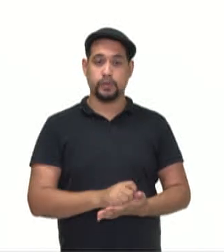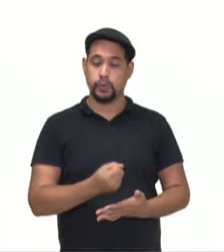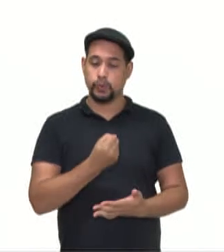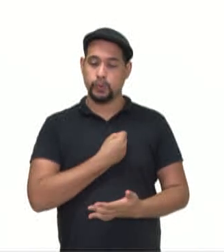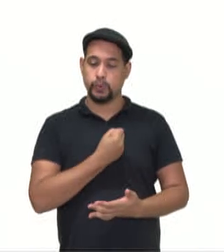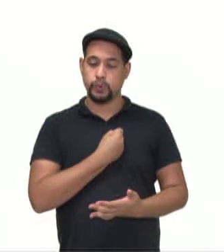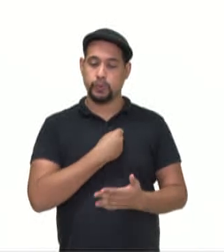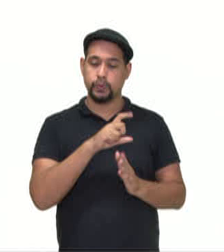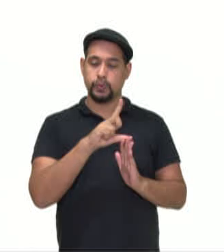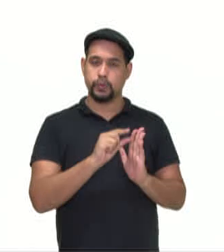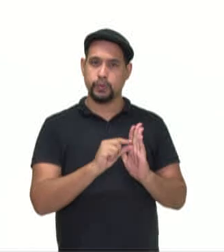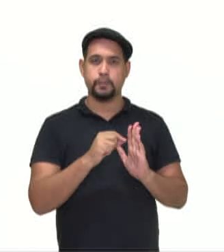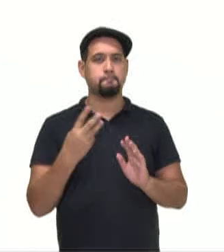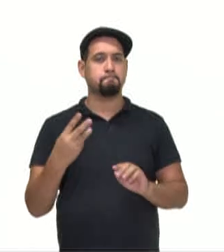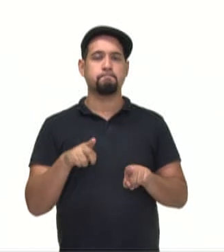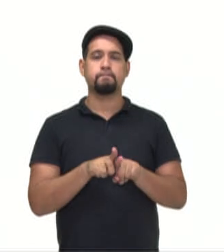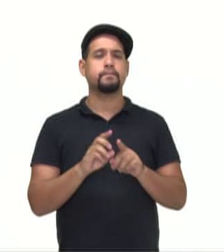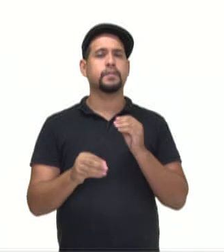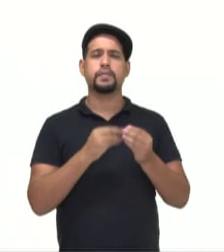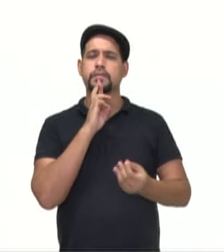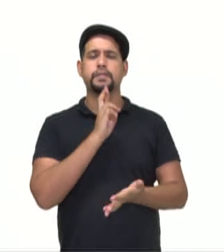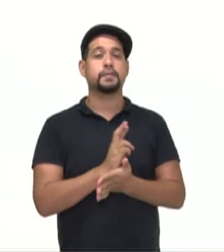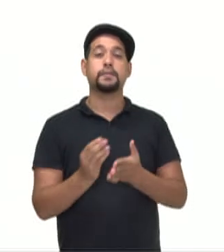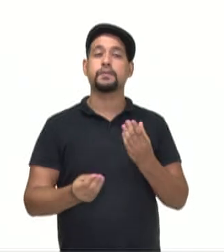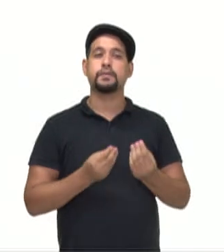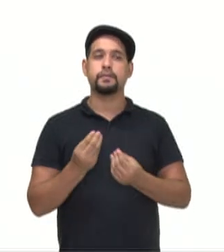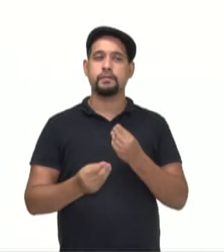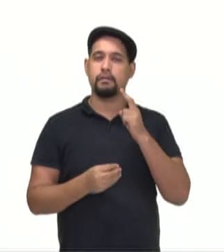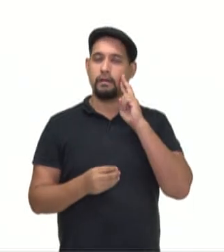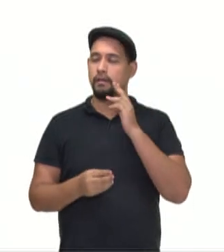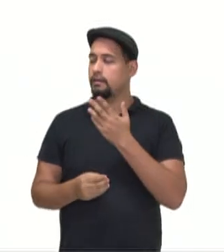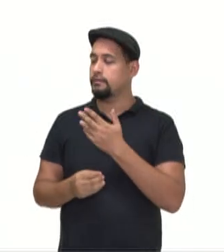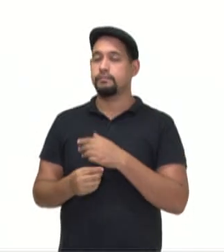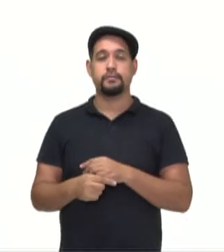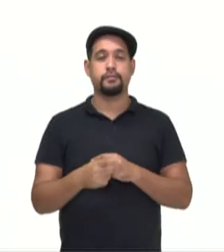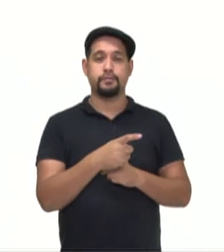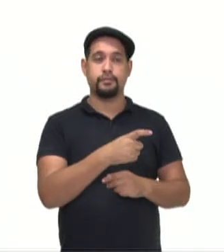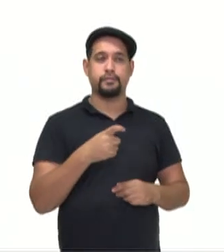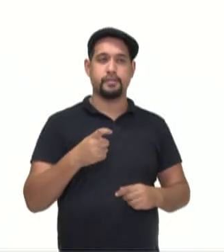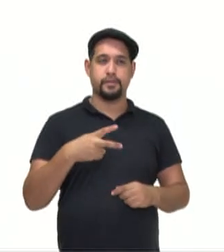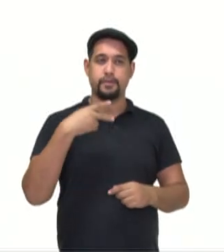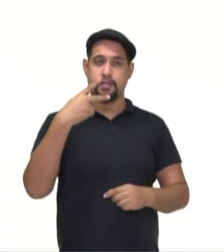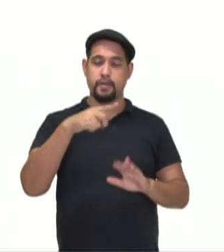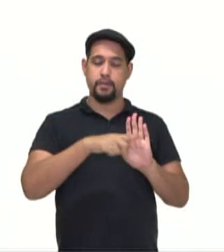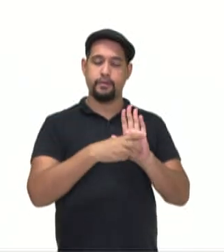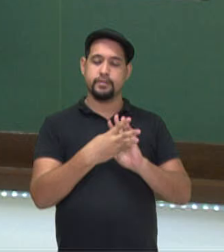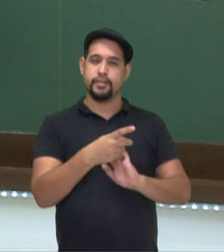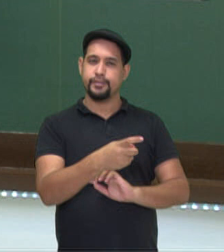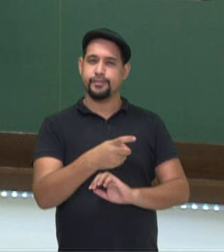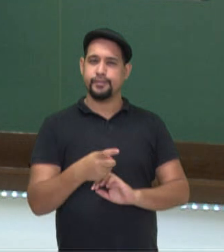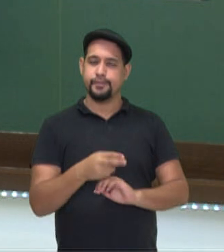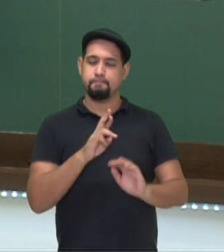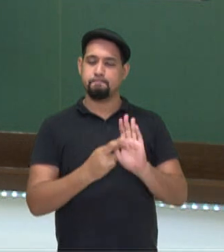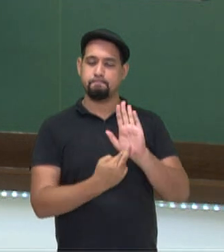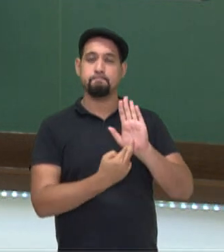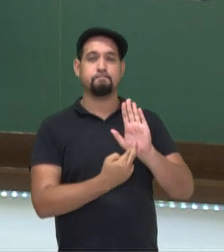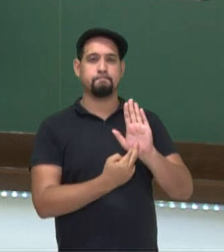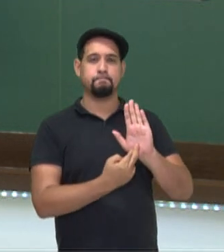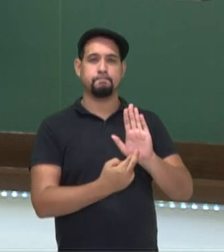número diminuído do seu triplo. Então vai ficar como? Ó, x ao quadrado menos 3x para representar o